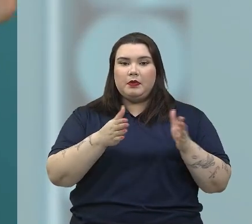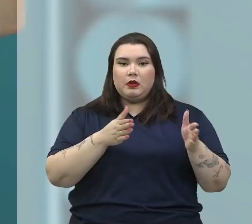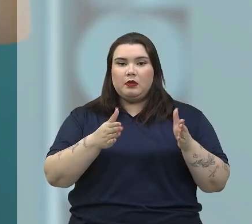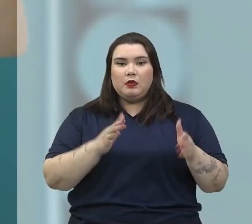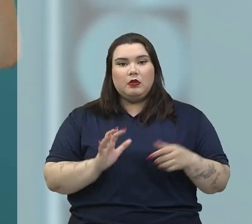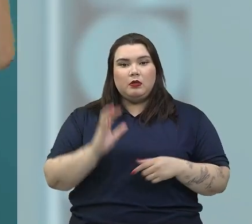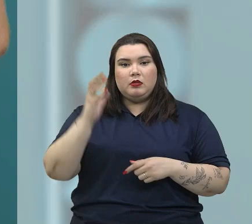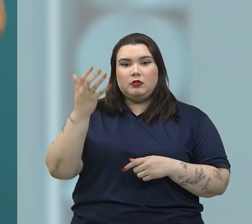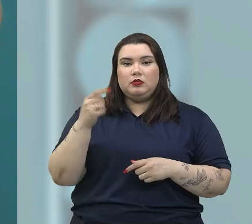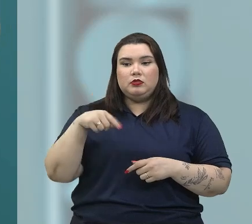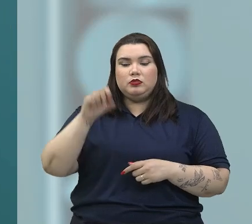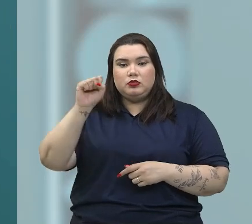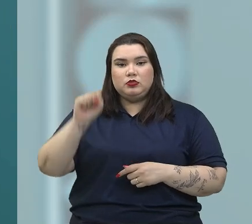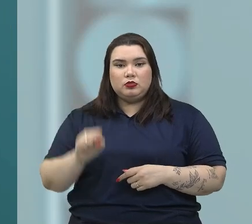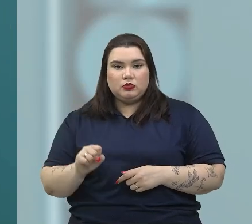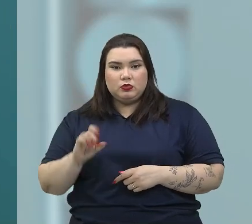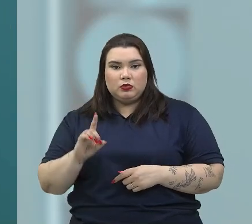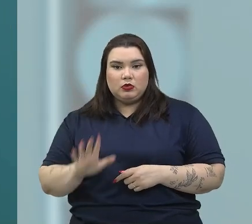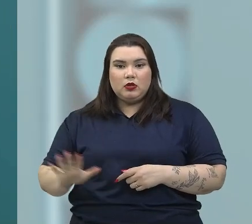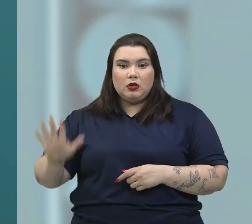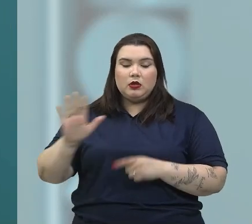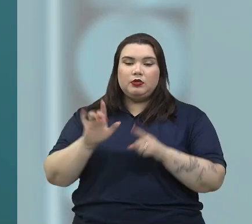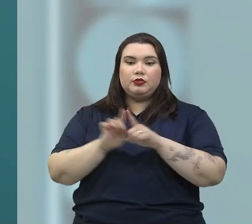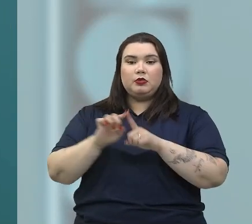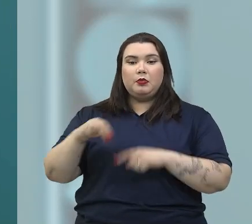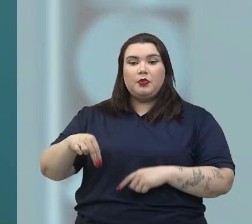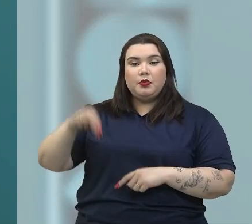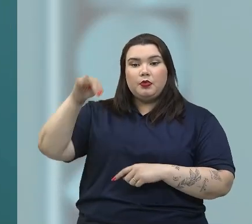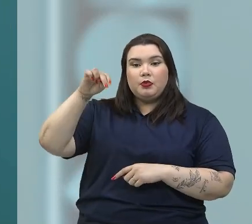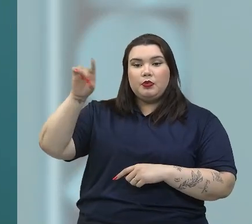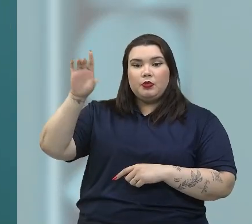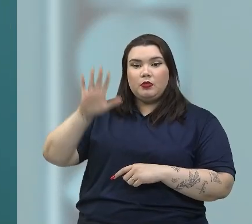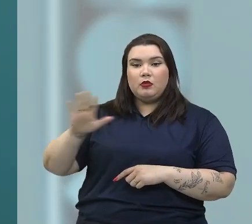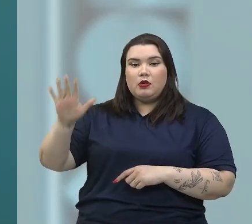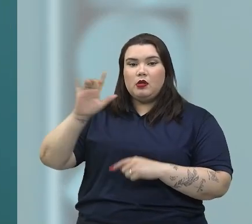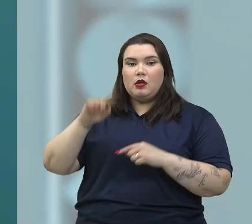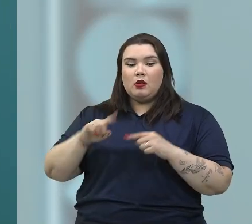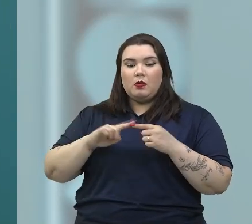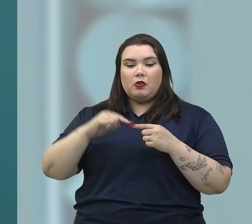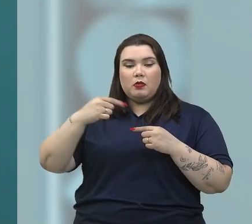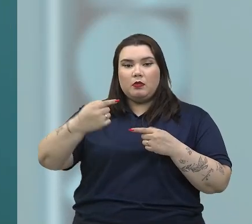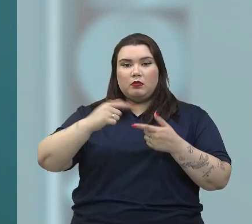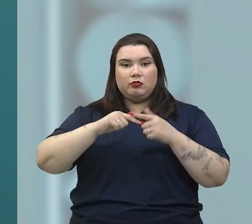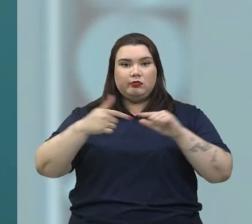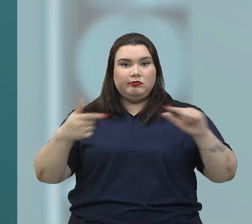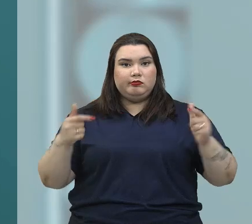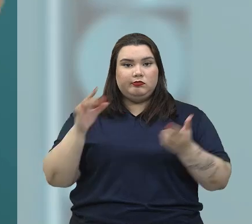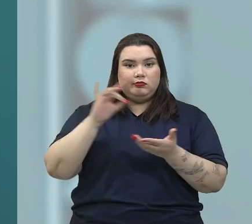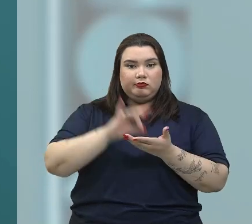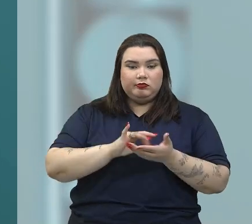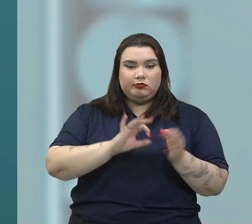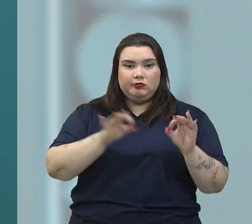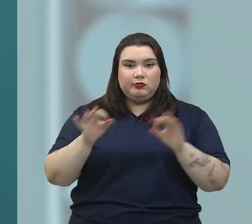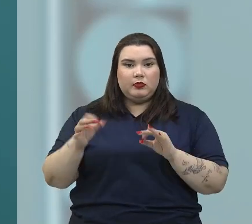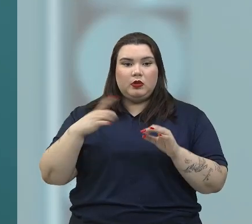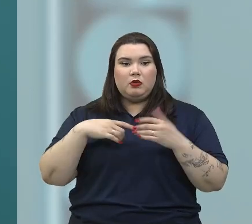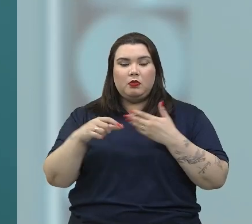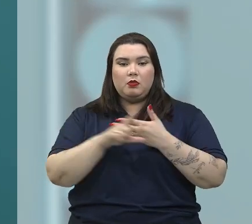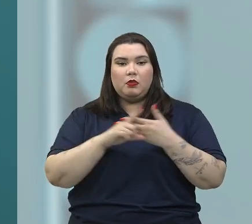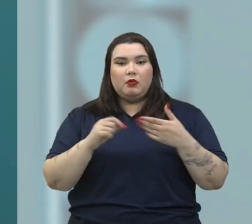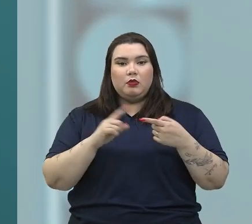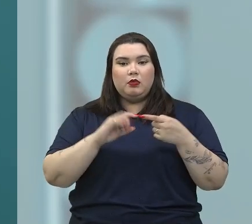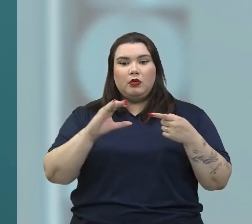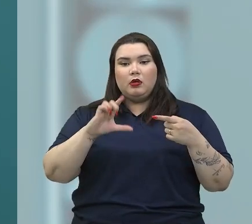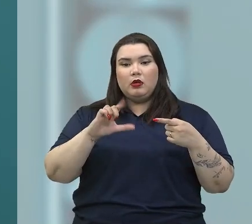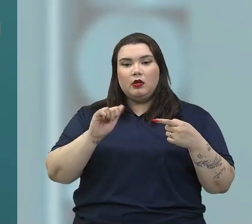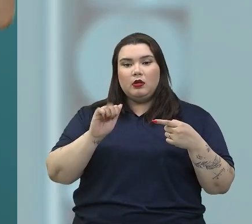acontecendo lá no Sudeste e no Nordeste, que é a questão do pós-modernismo de fato, não é? A gente tem ali autores como Clarice